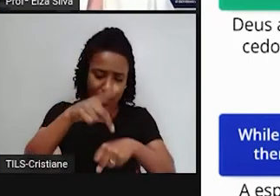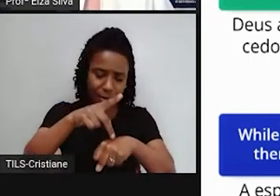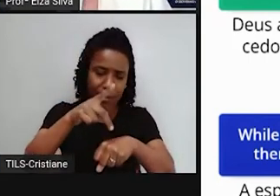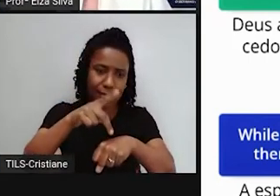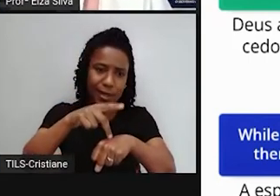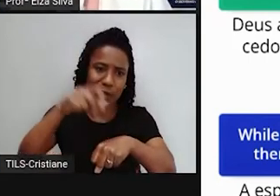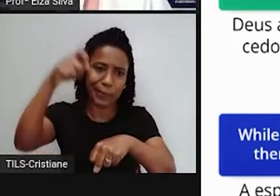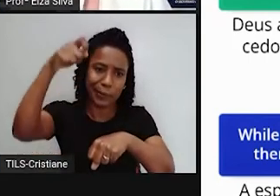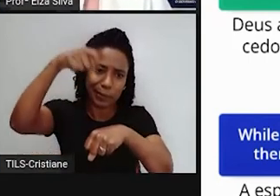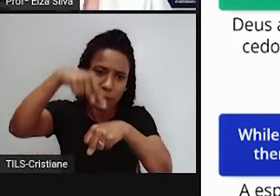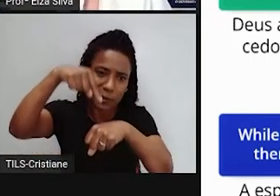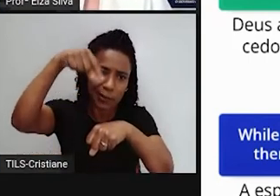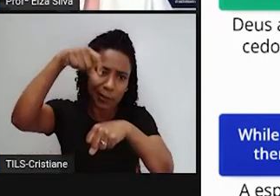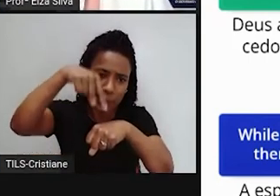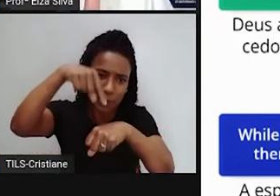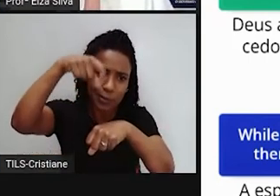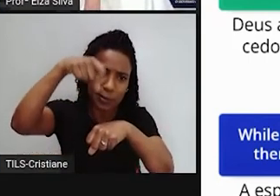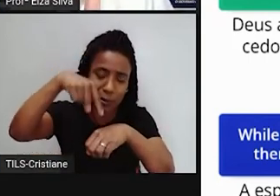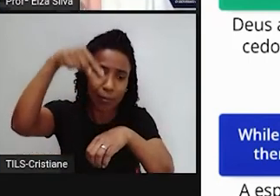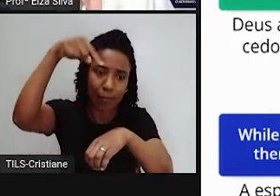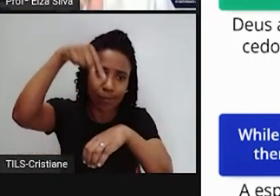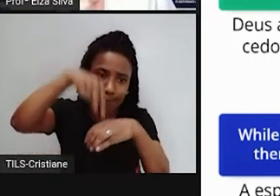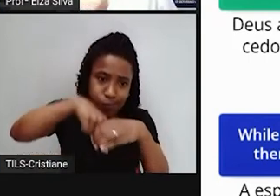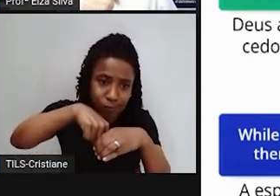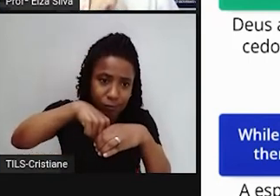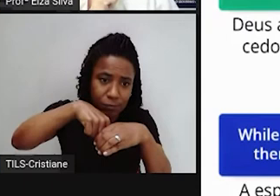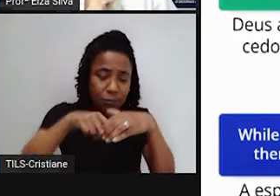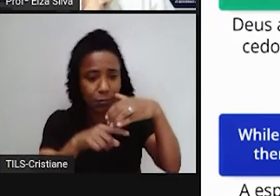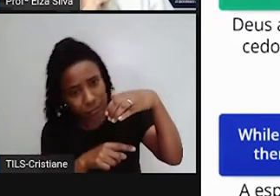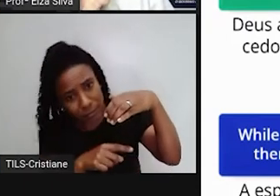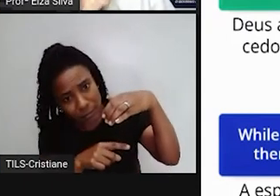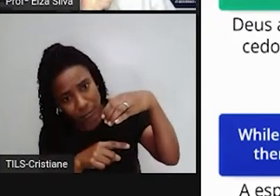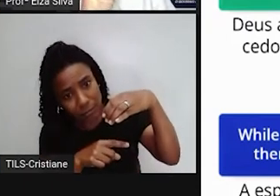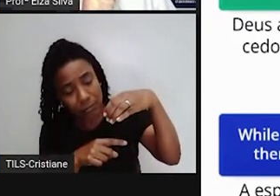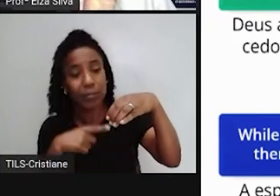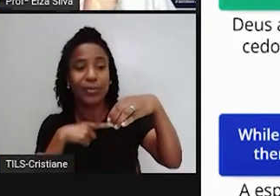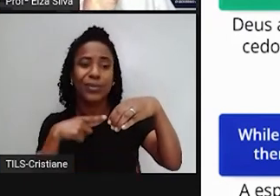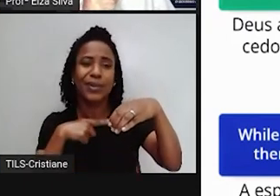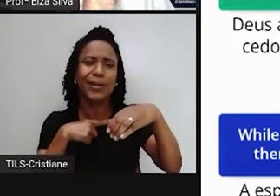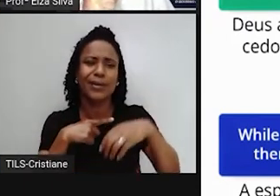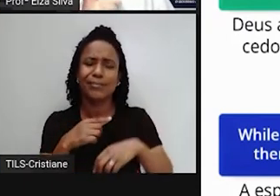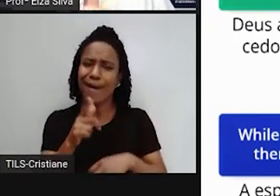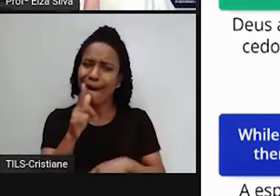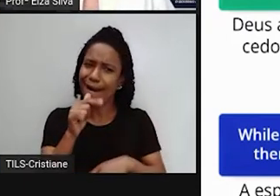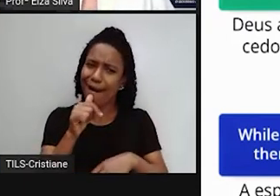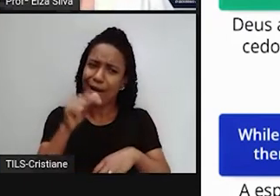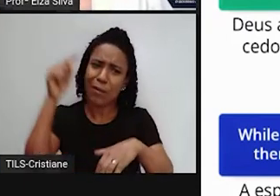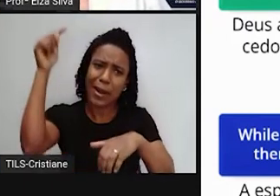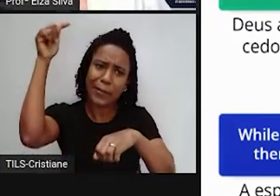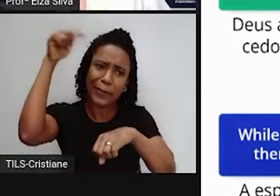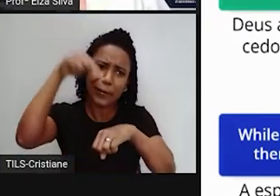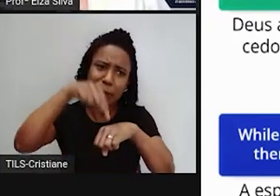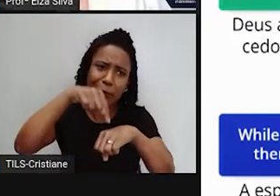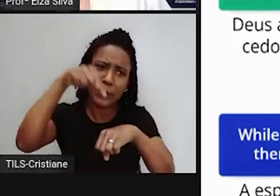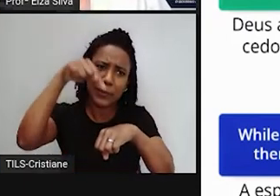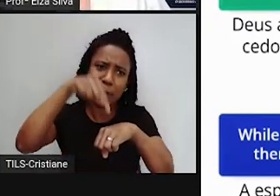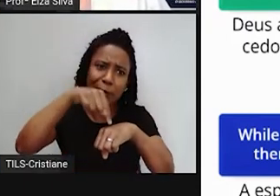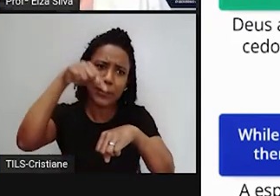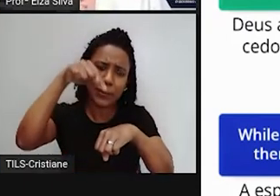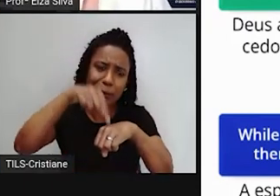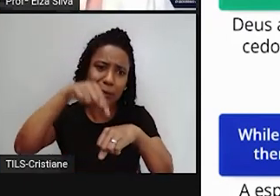bate até que fura. Ele traz uma lição de vida para nós, a